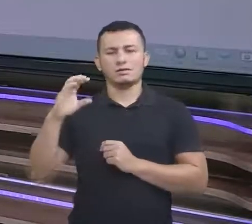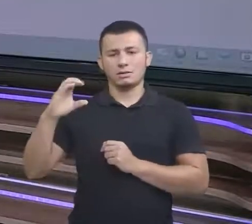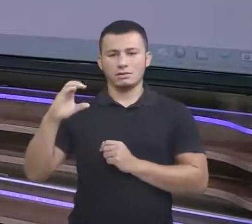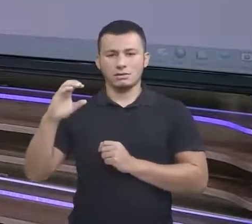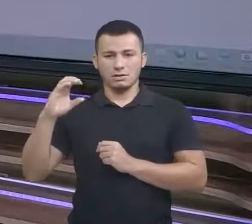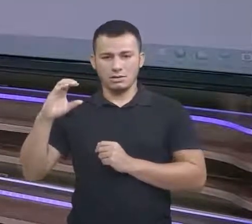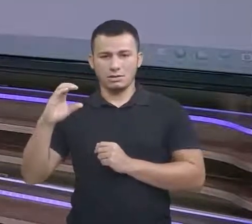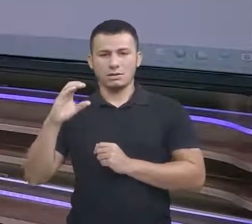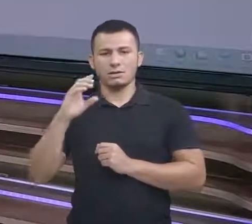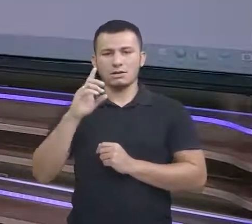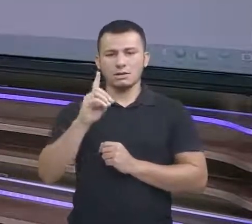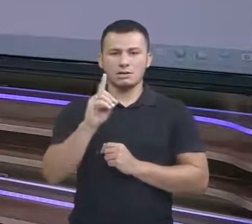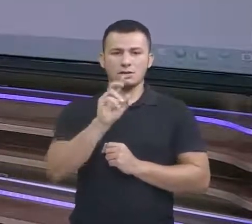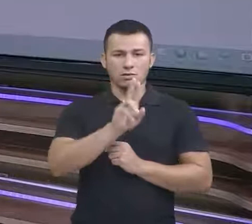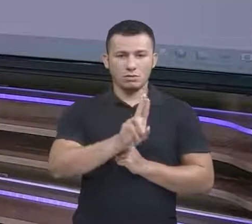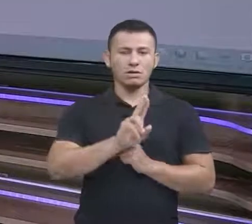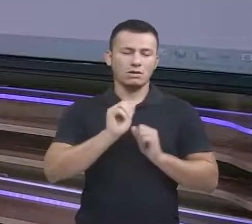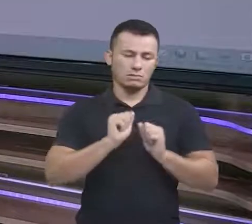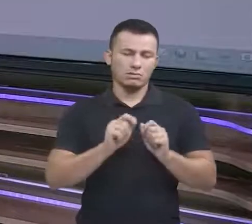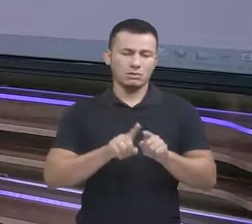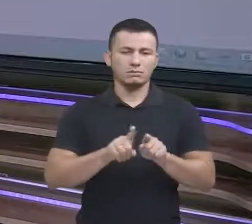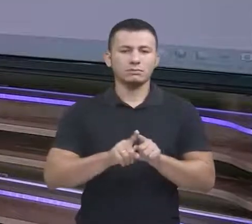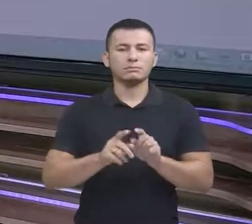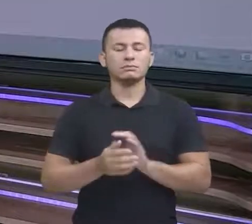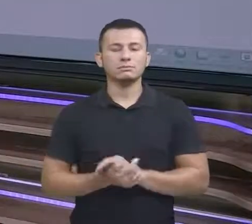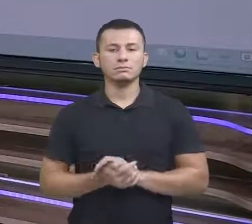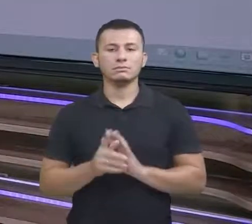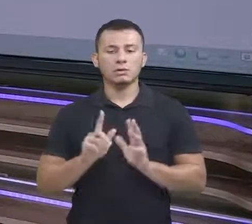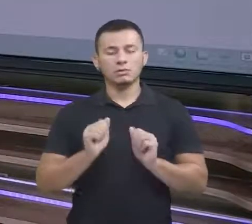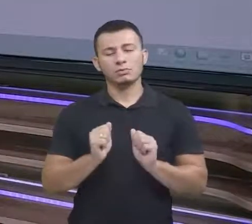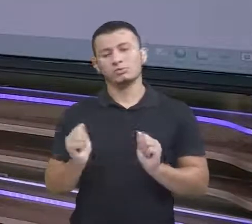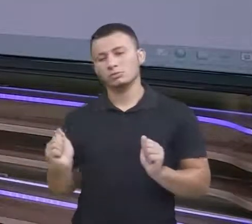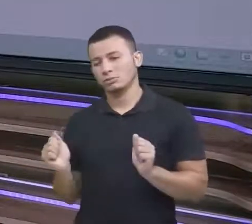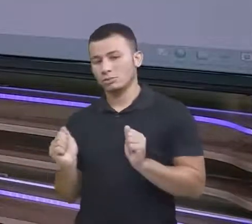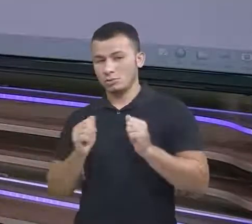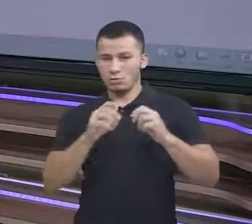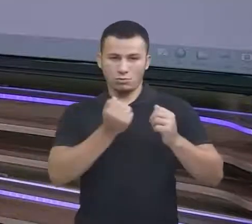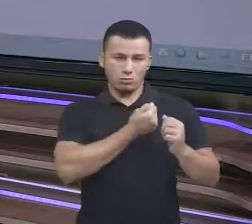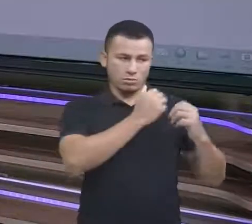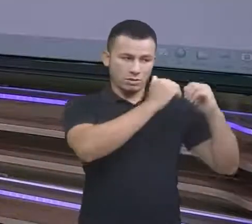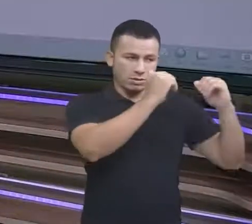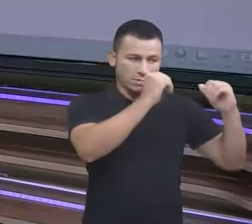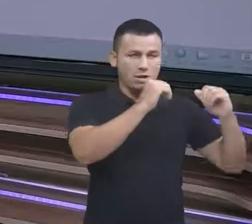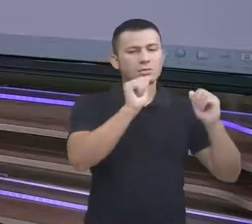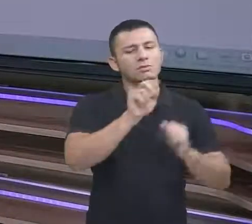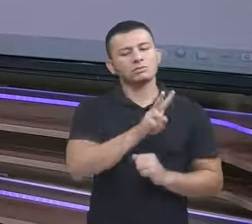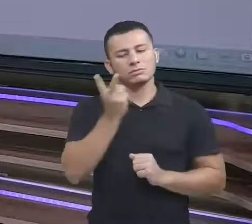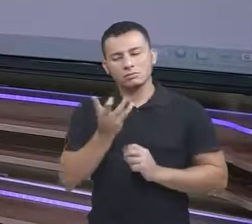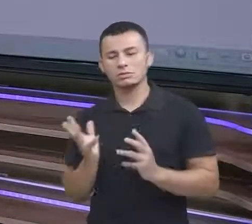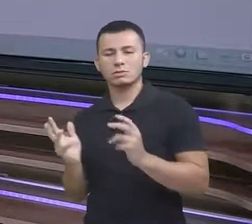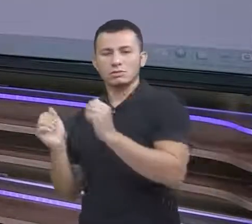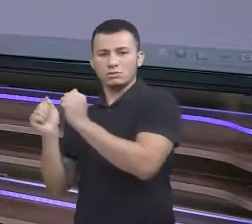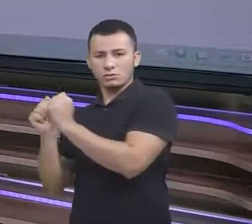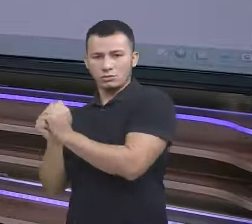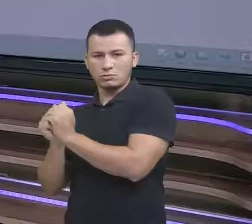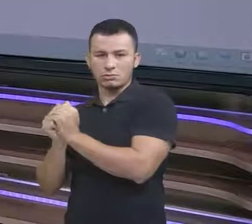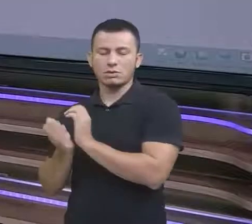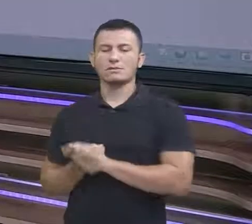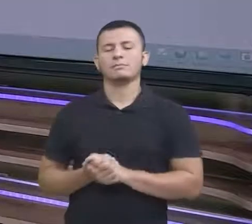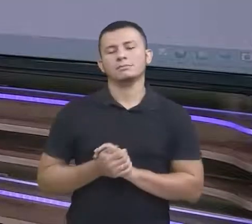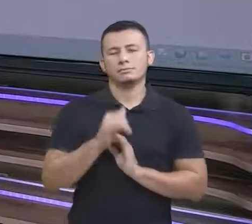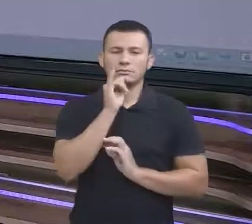dezena unidade e também posso compor ele pode estar separado foi eu faço uma compra eu